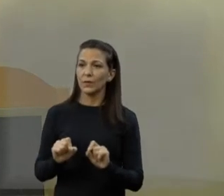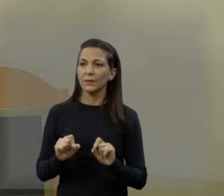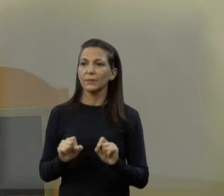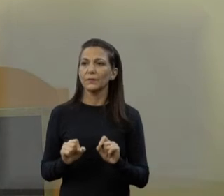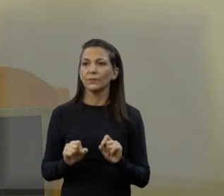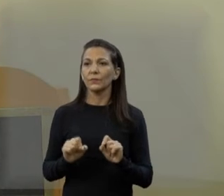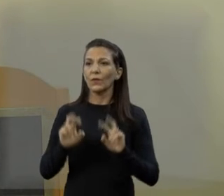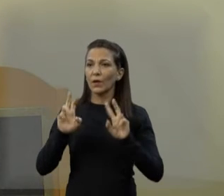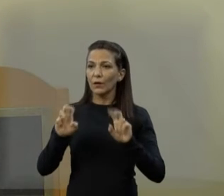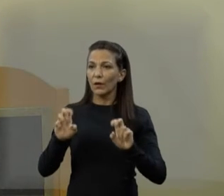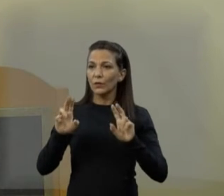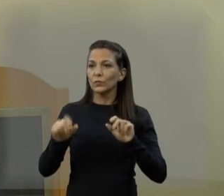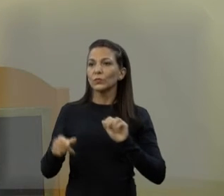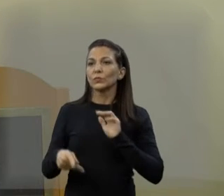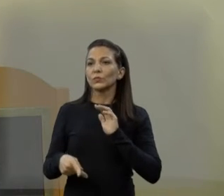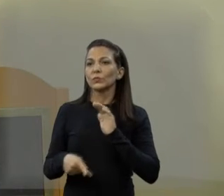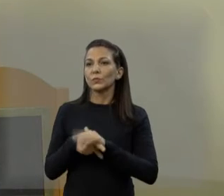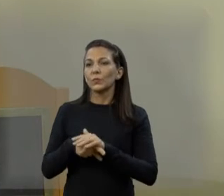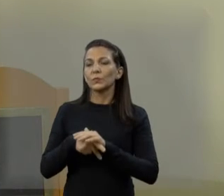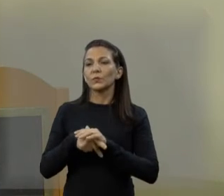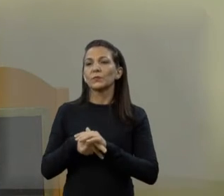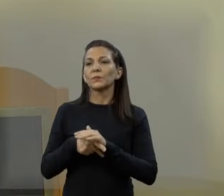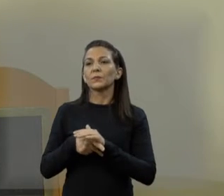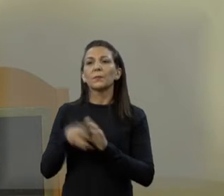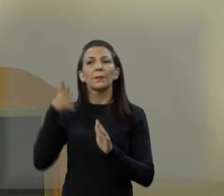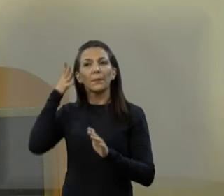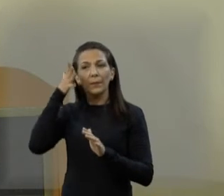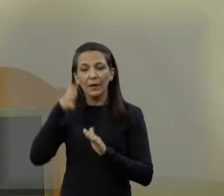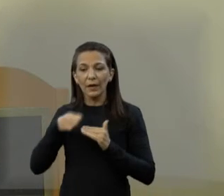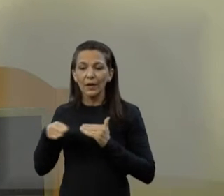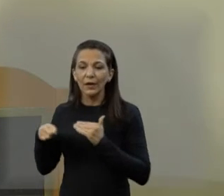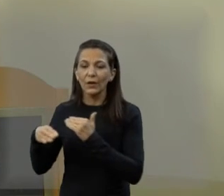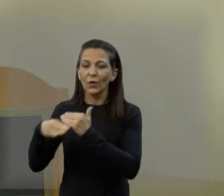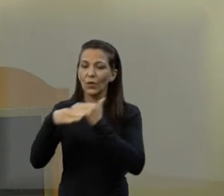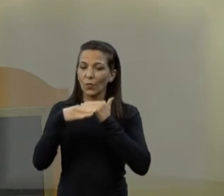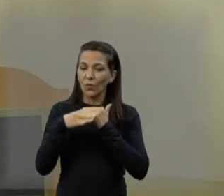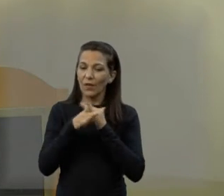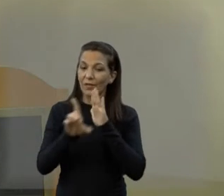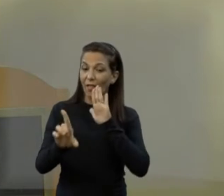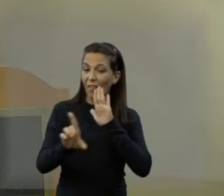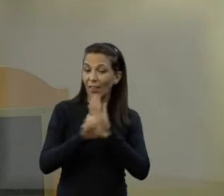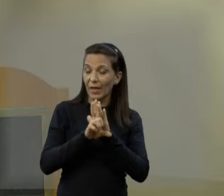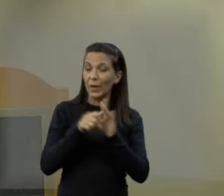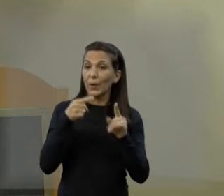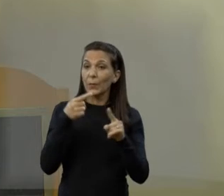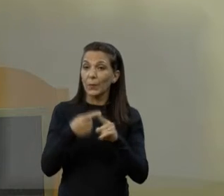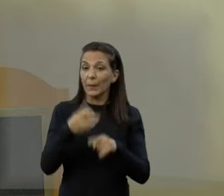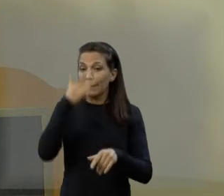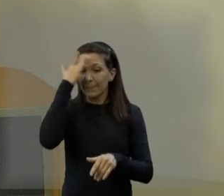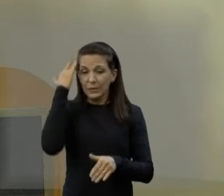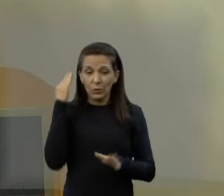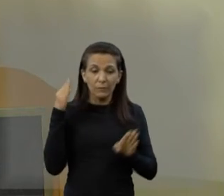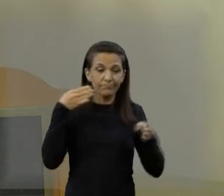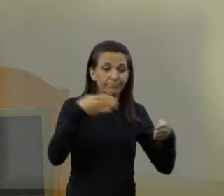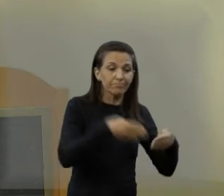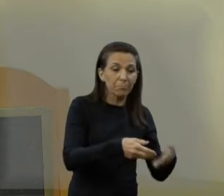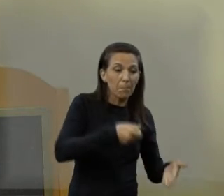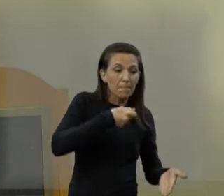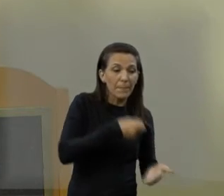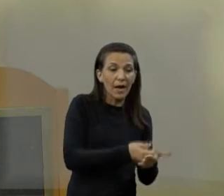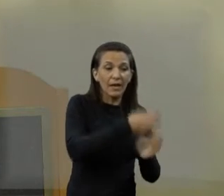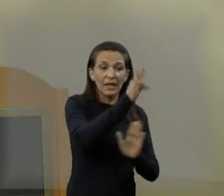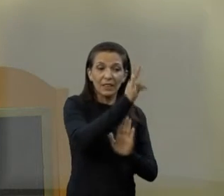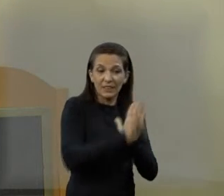o que os meus colegas que me antecederam de da isonomia da lei porque que o pessoal que interna nos Brito tem que